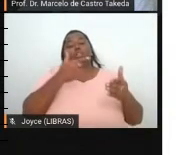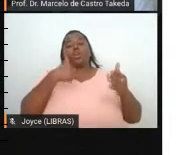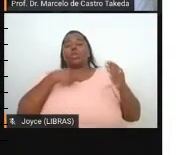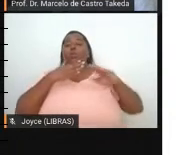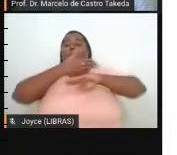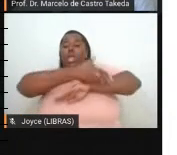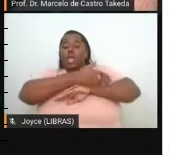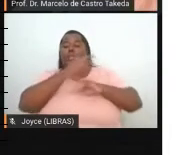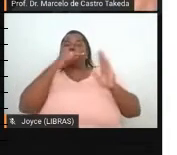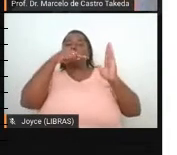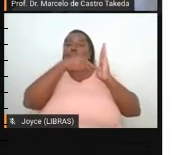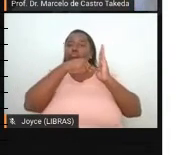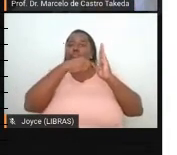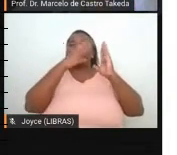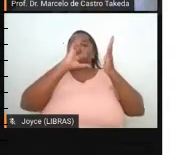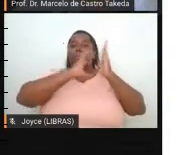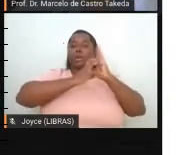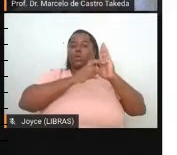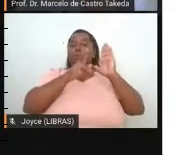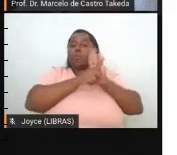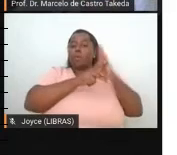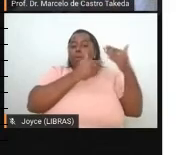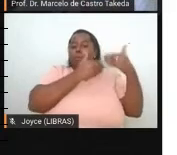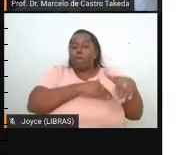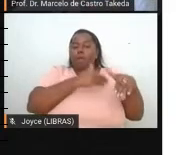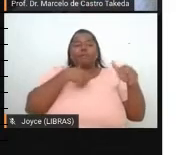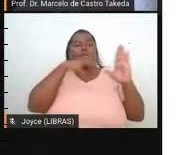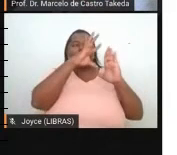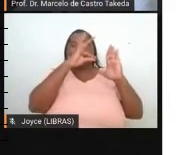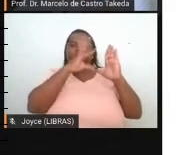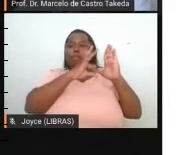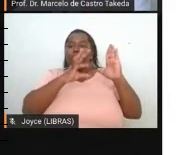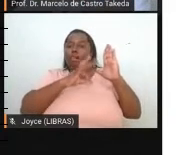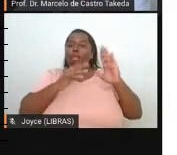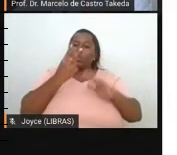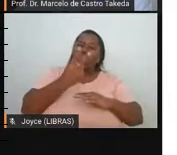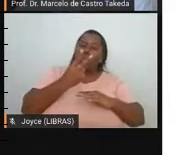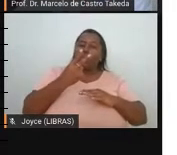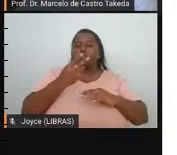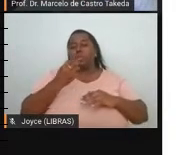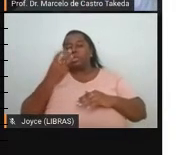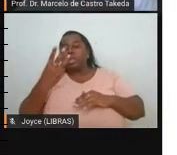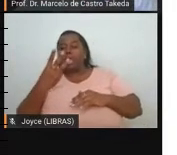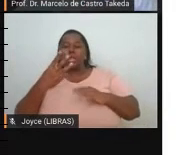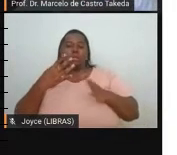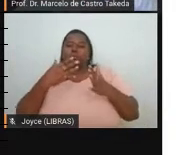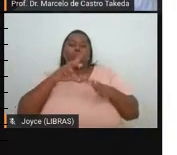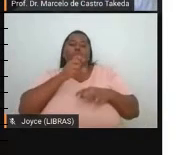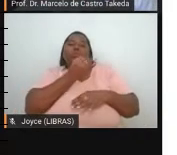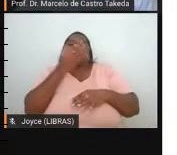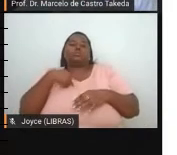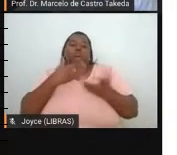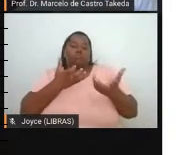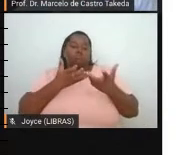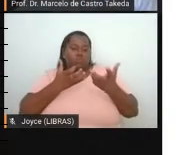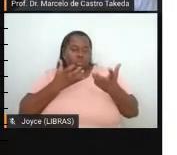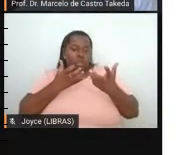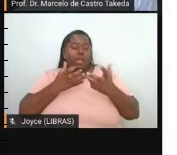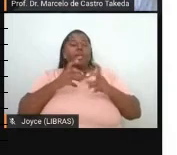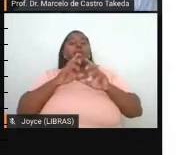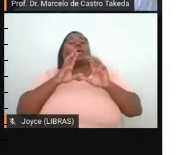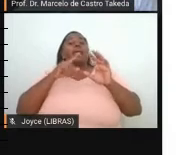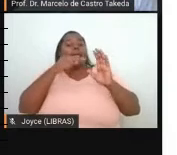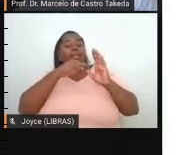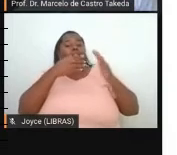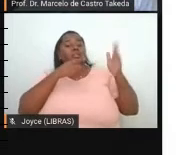1, 2, 3, quantas questões eu quiser, e são questões que não fazem parte, normalmente, do conjunto dos questionários que a gente utiliza. São